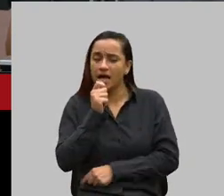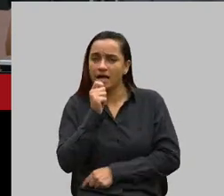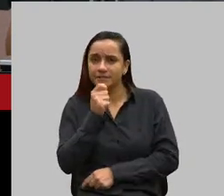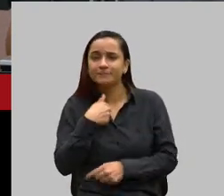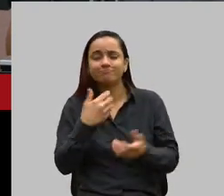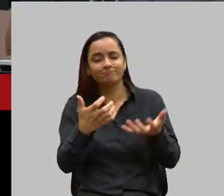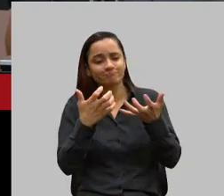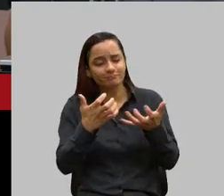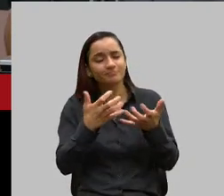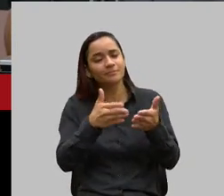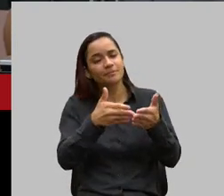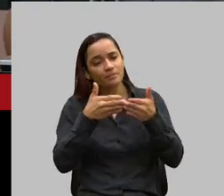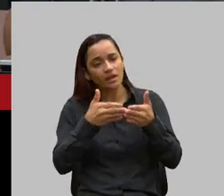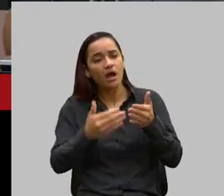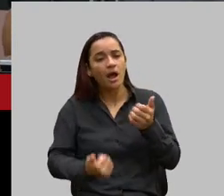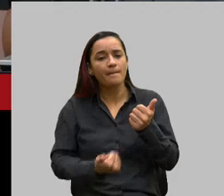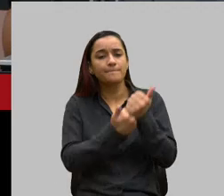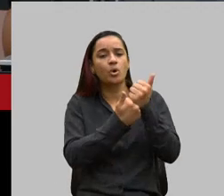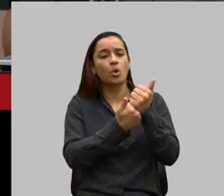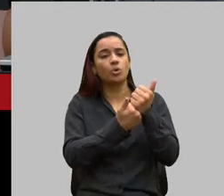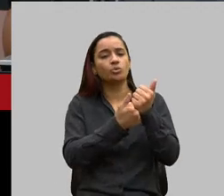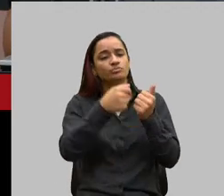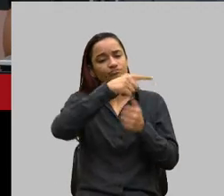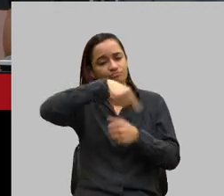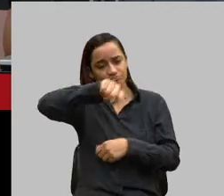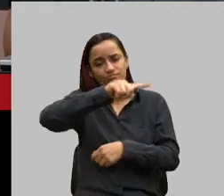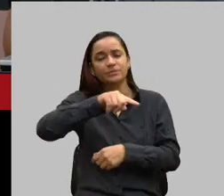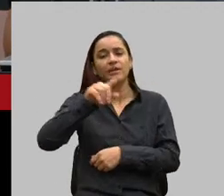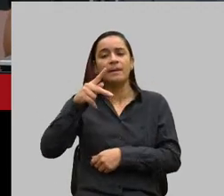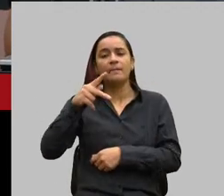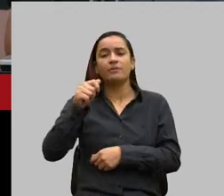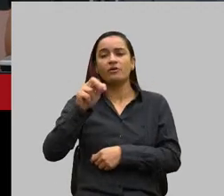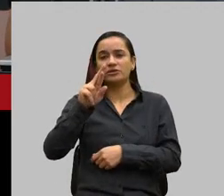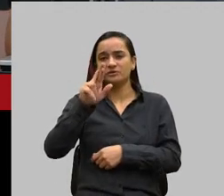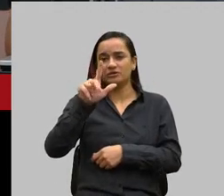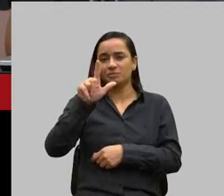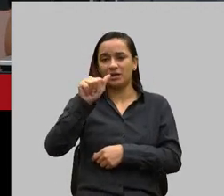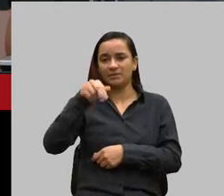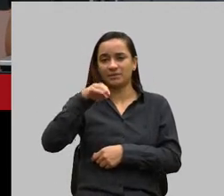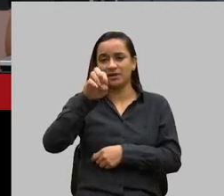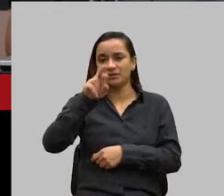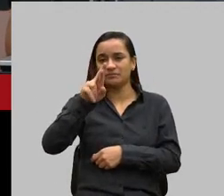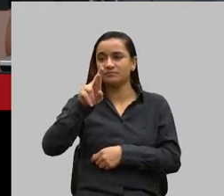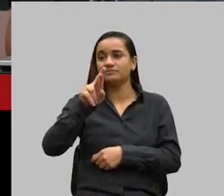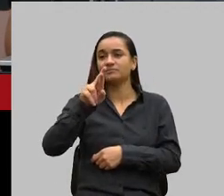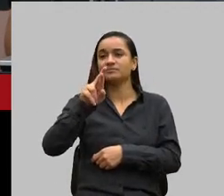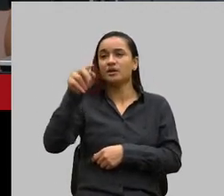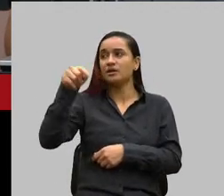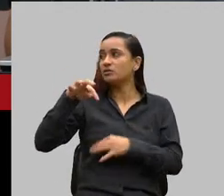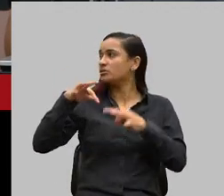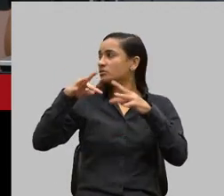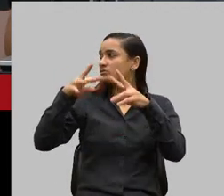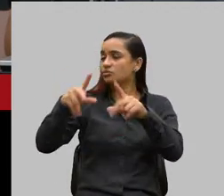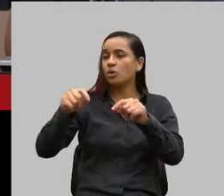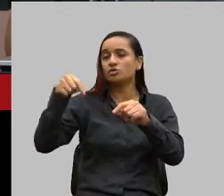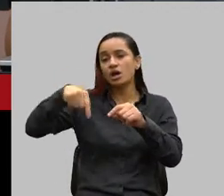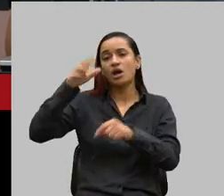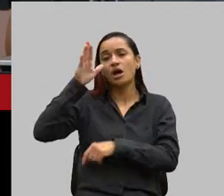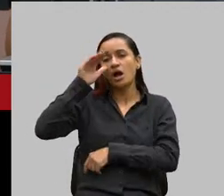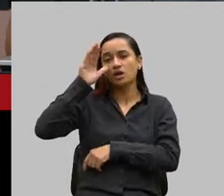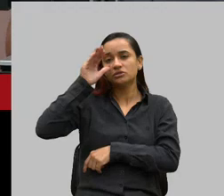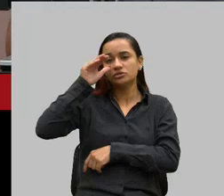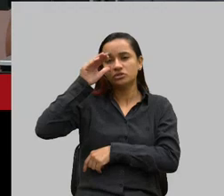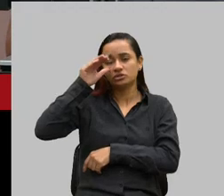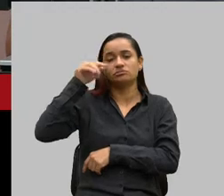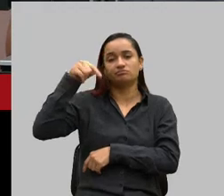parlamentares e a todos que estão nos assistindo agora né pela TV Assembleia para tomar conhecimento do edital